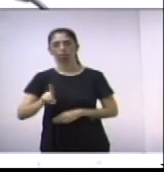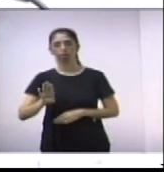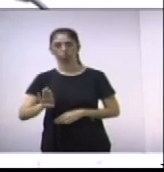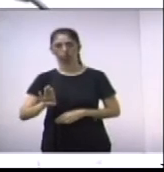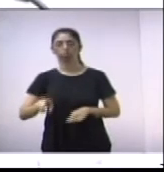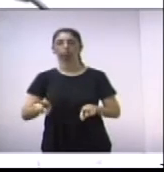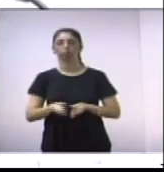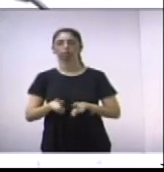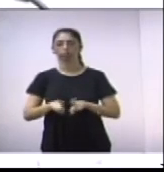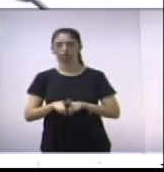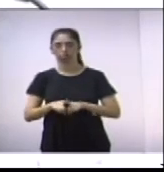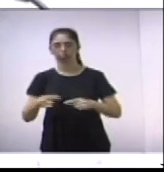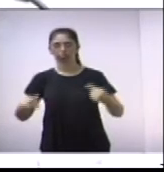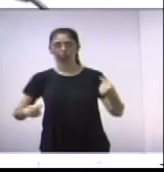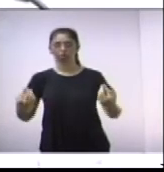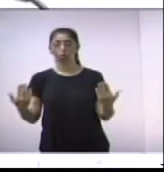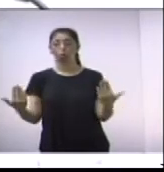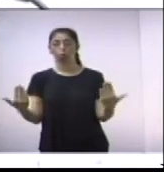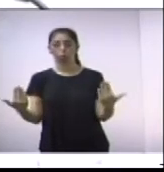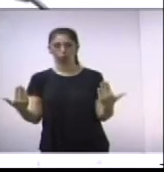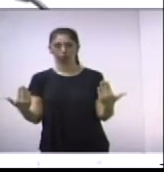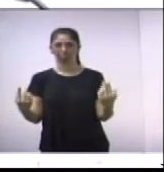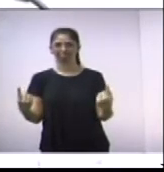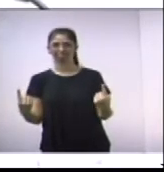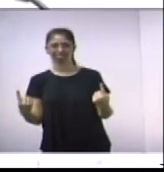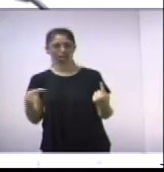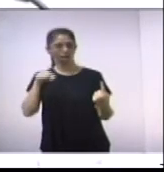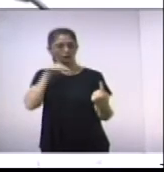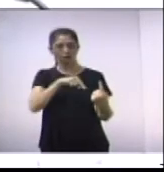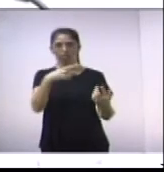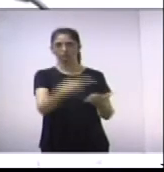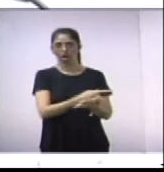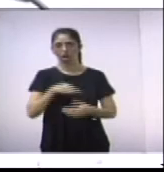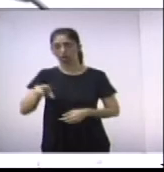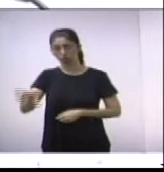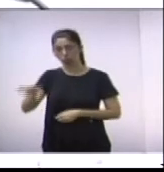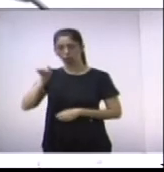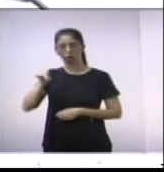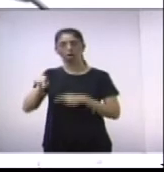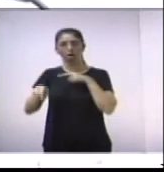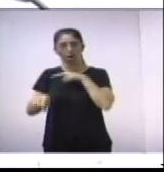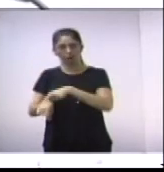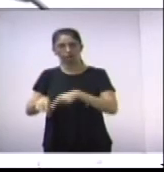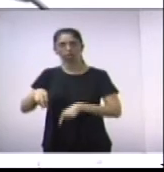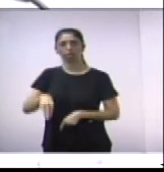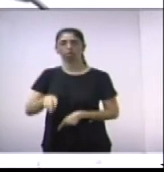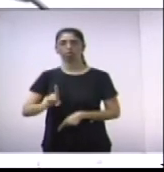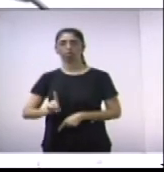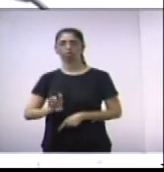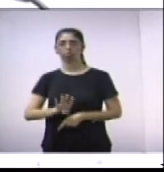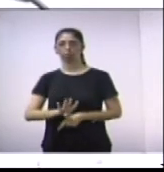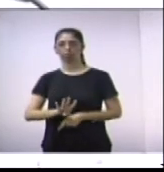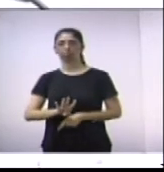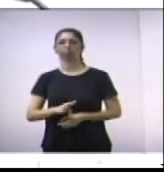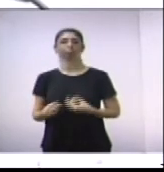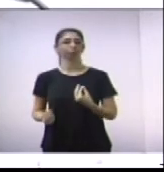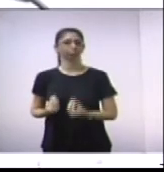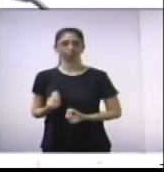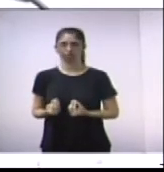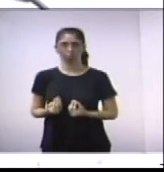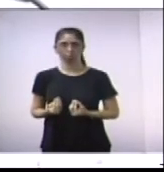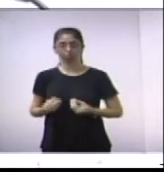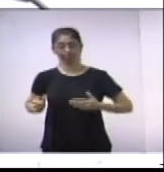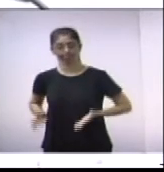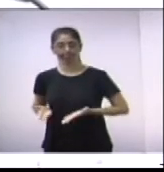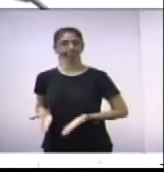pois a outra concorrente não possuía qualificação técnica operacional exigida pelo edital. Após discorrer acerca da face de recurso,